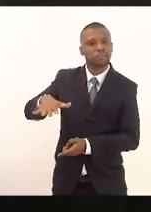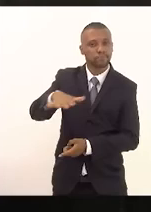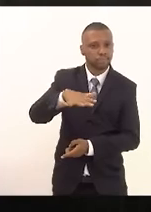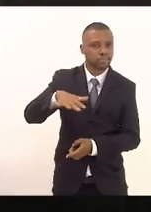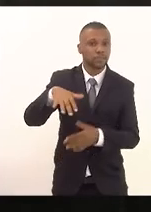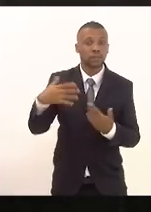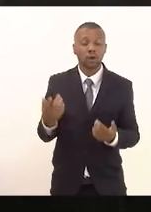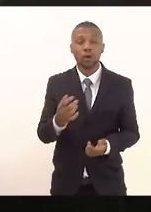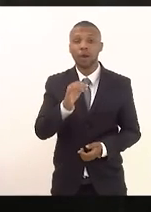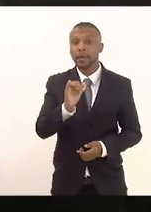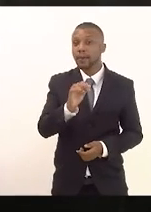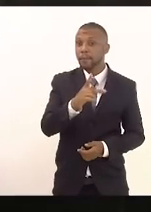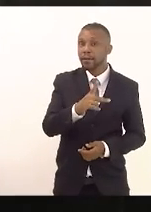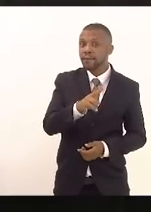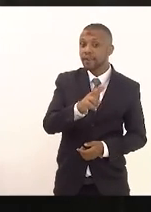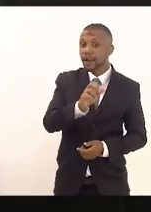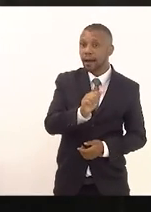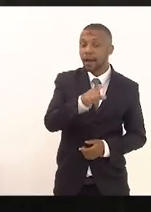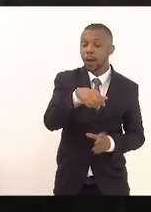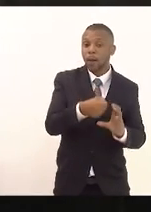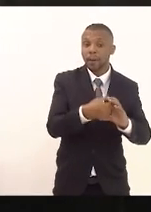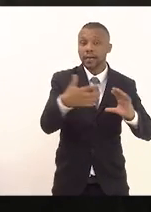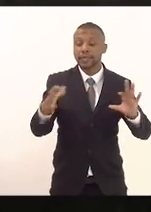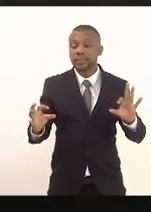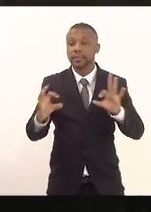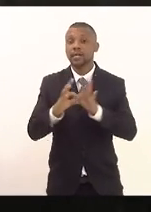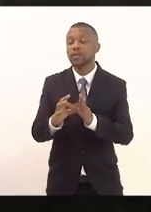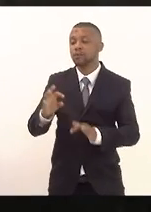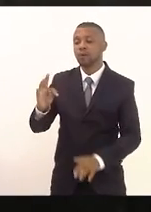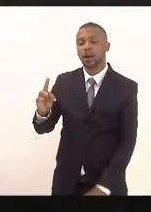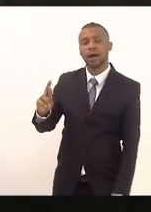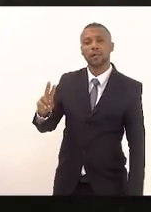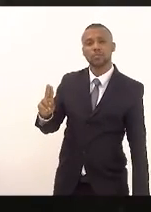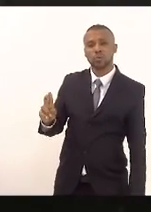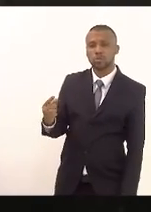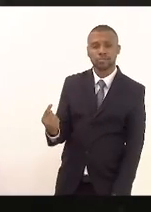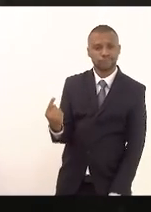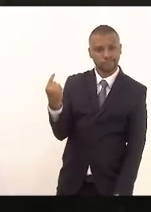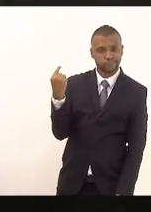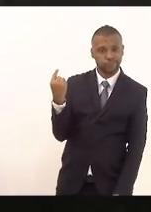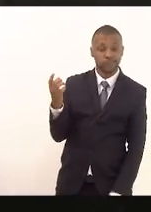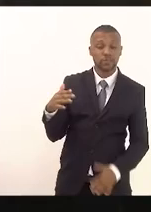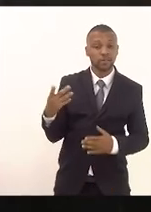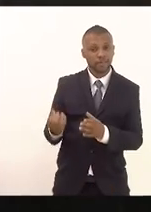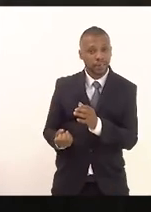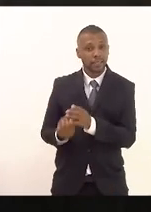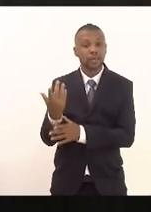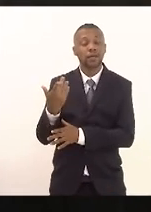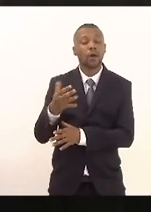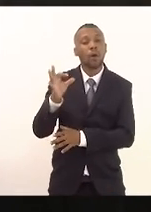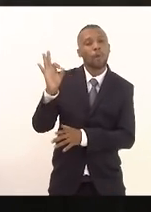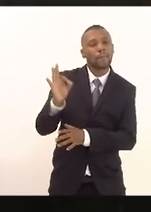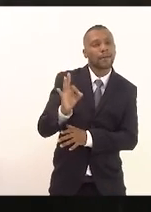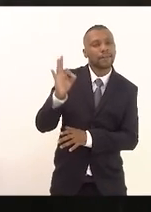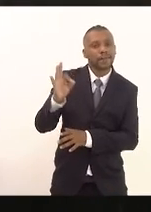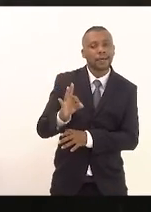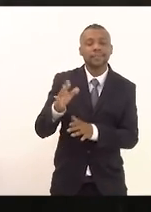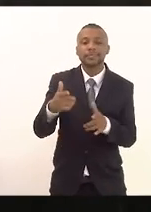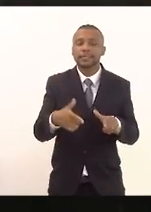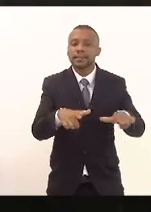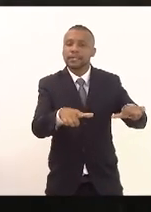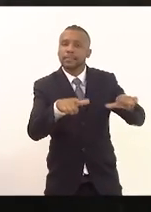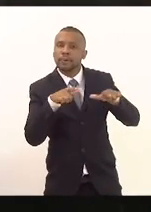PVA derivou da tro aí você cria uma taxa de licenciamento em cima do PVA